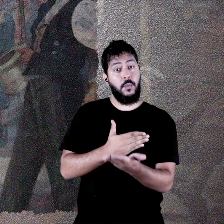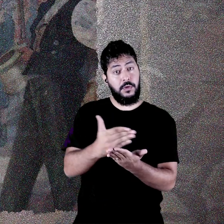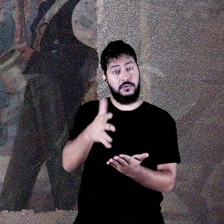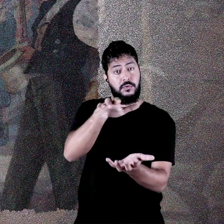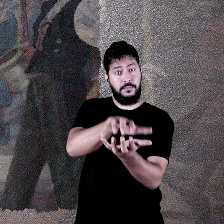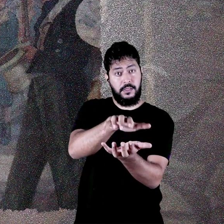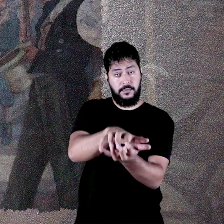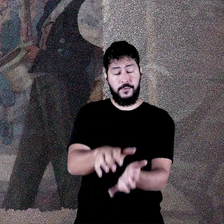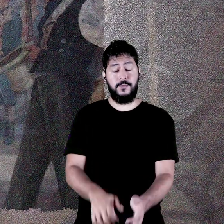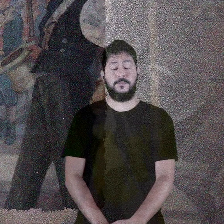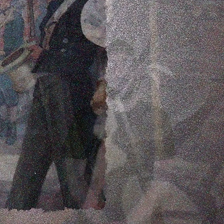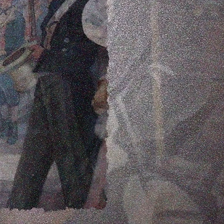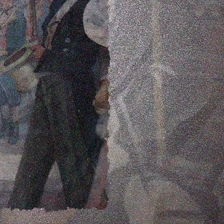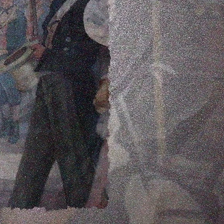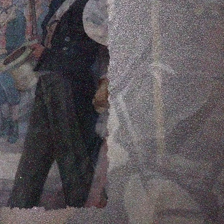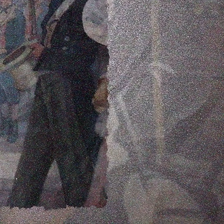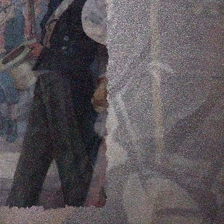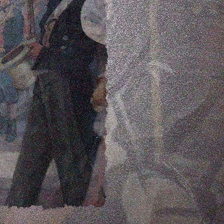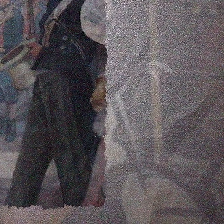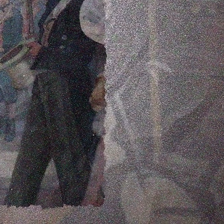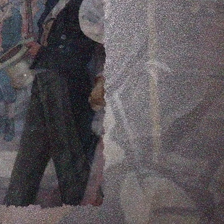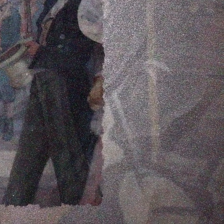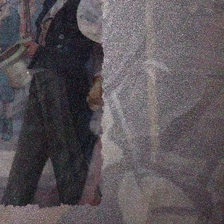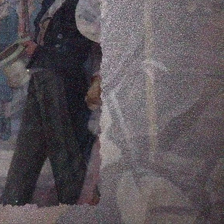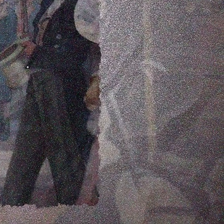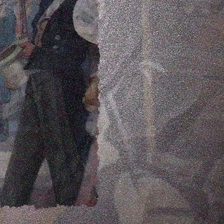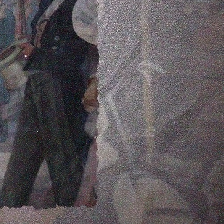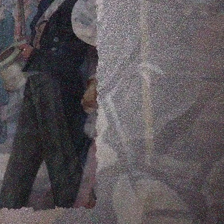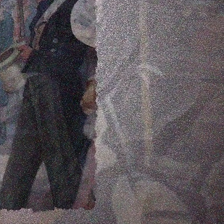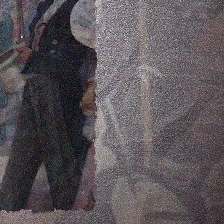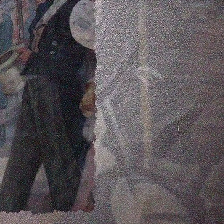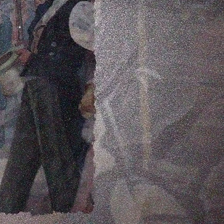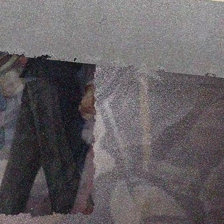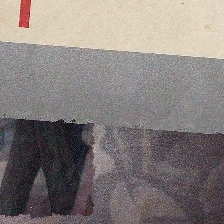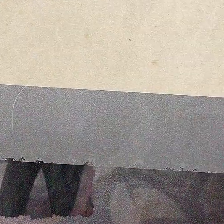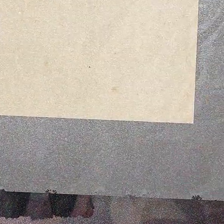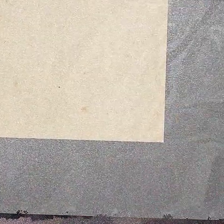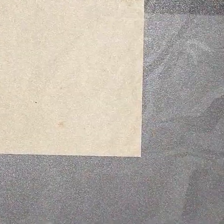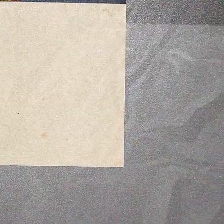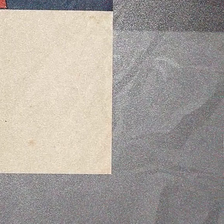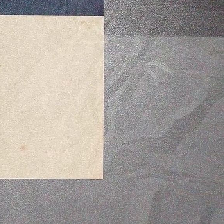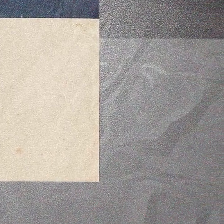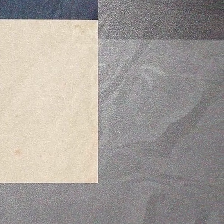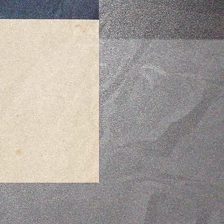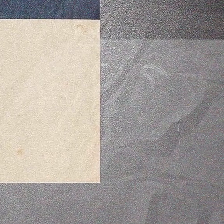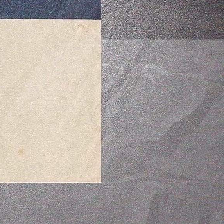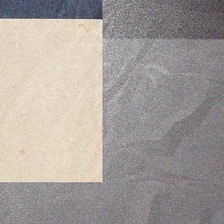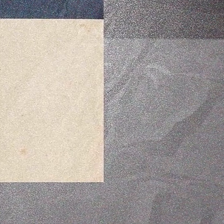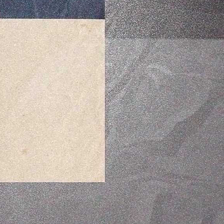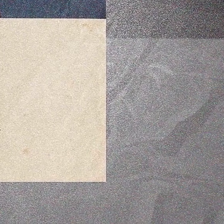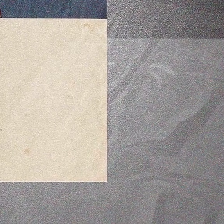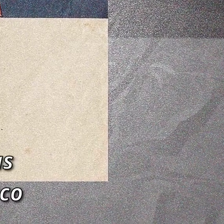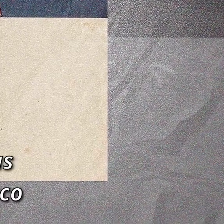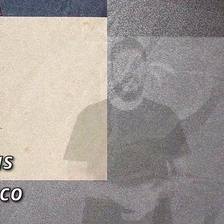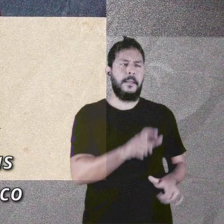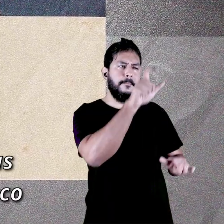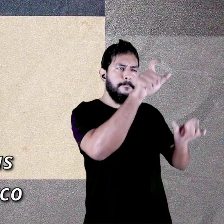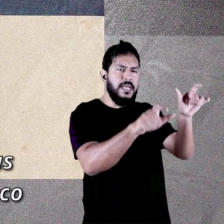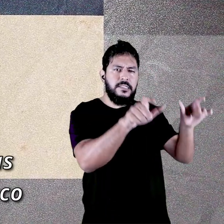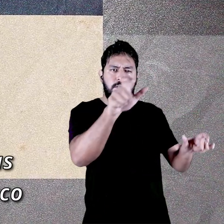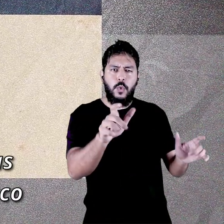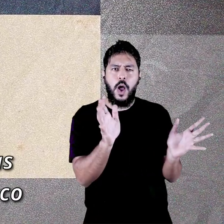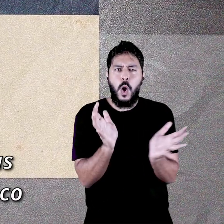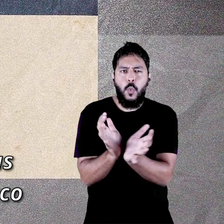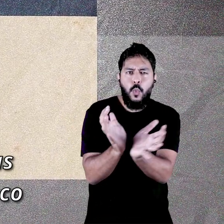de 1817. Pintura de membros da Igreja Católica na Bênção das Bandeiras. Gravura da antiga bandeira de Pernambuco.